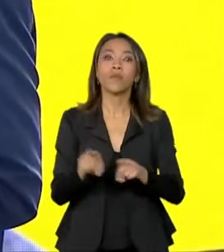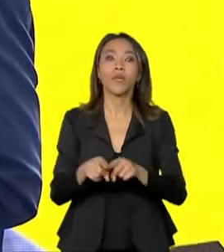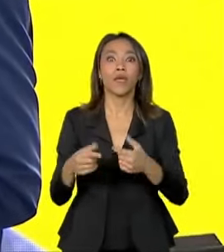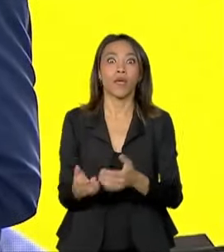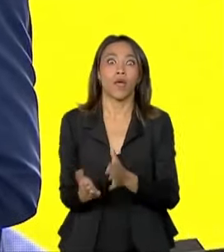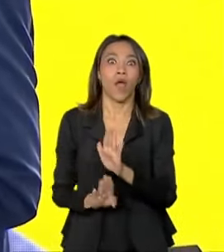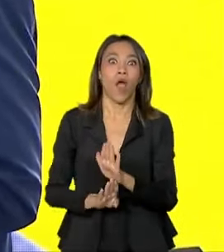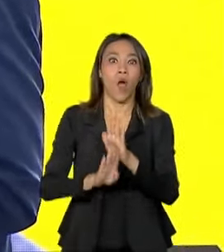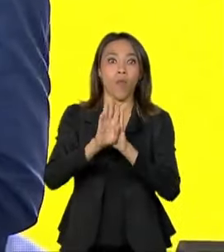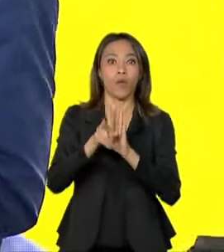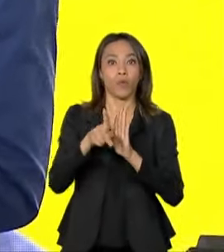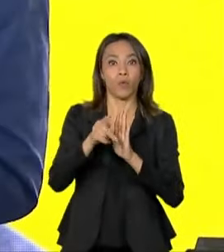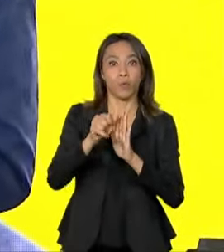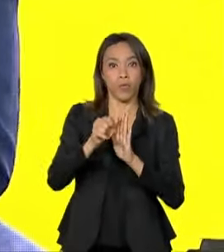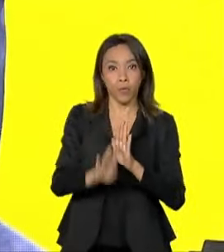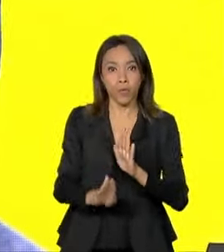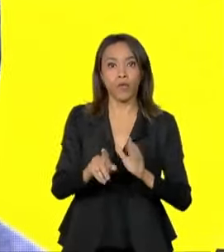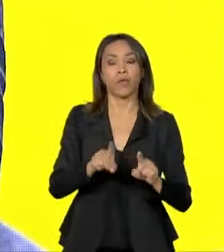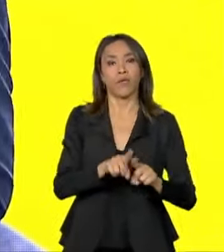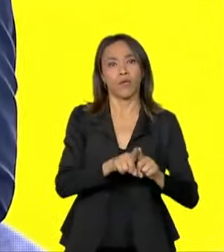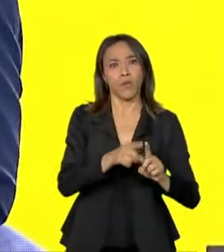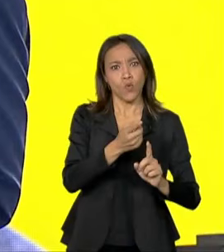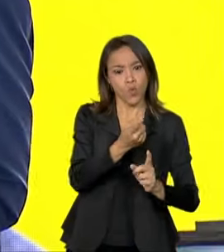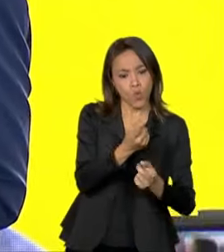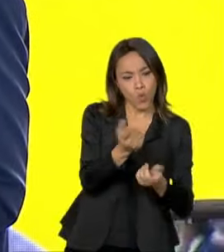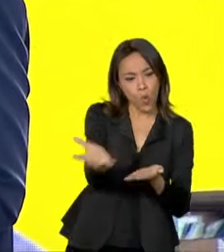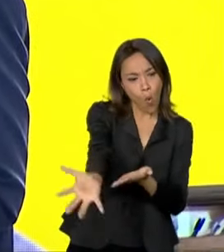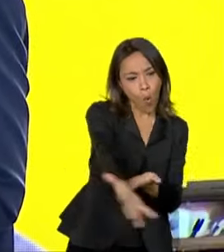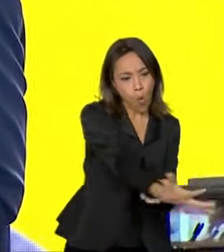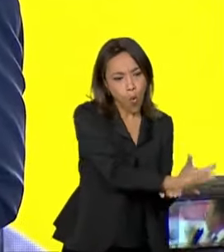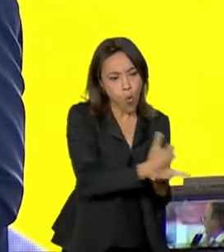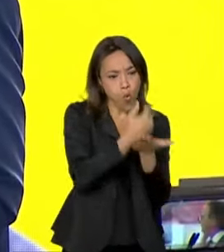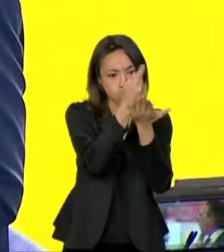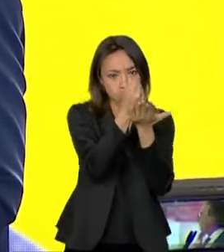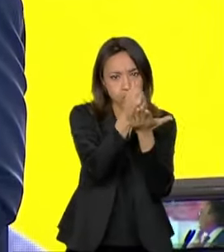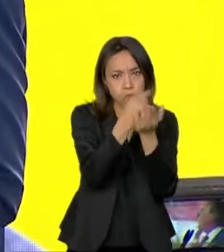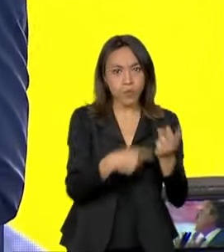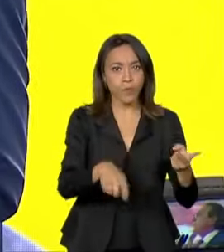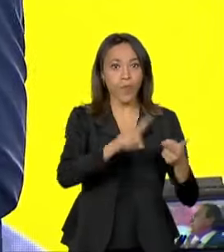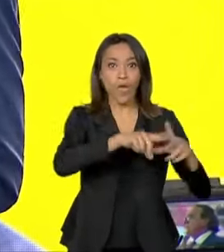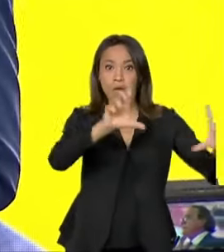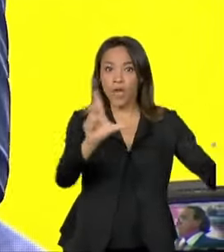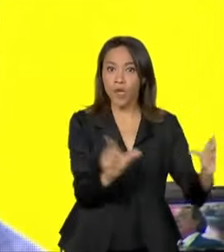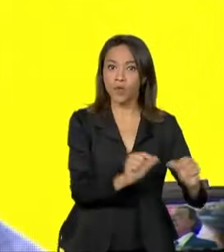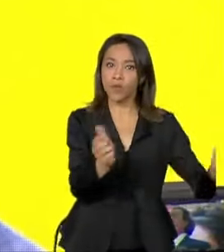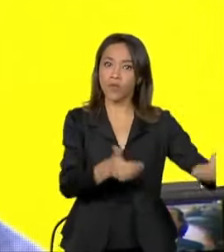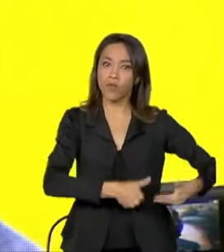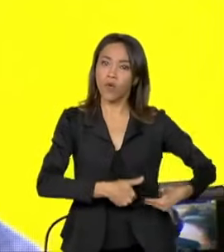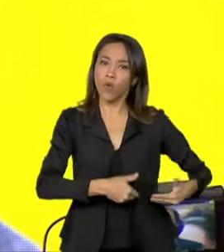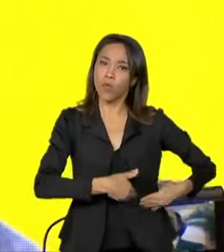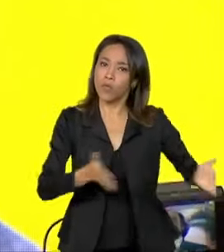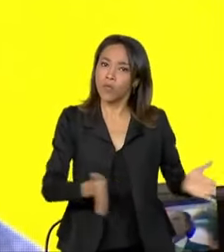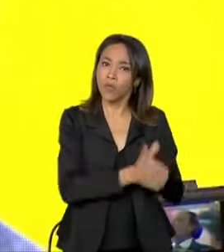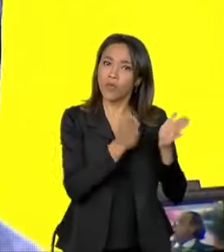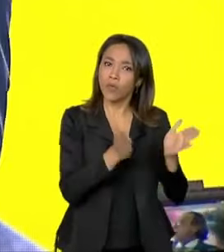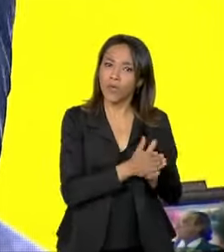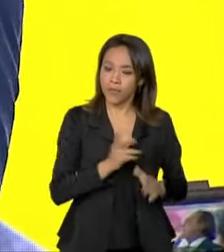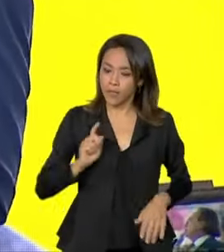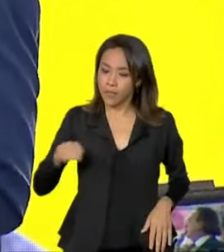empregabilidade, do superávit da balança comercial brasileira, da redução da fome e da miséria,